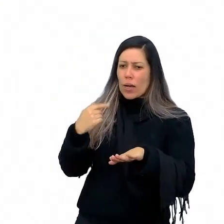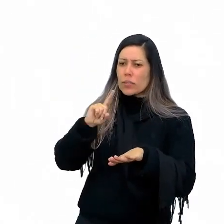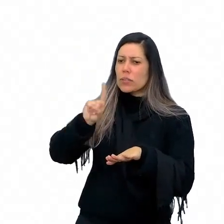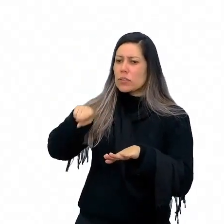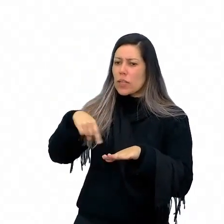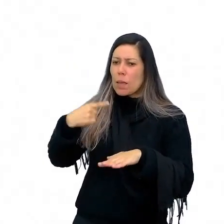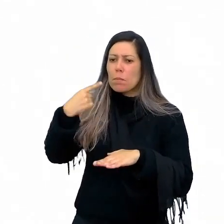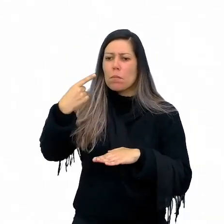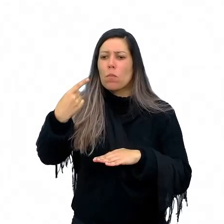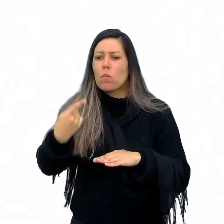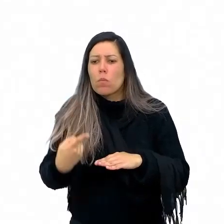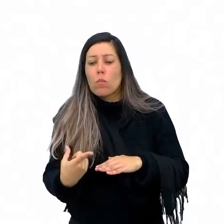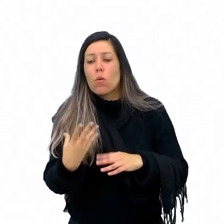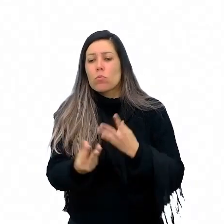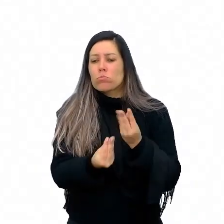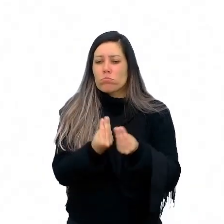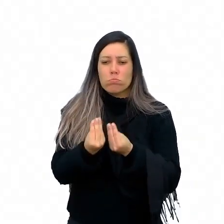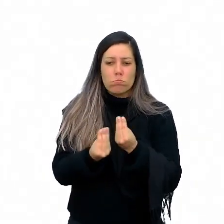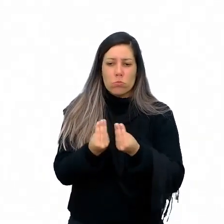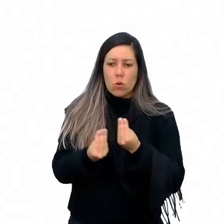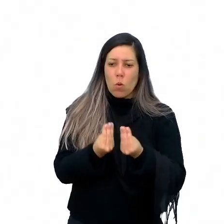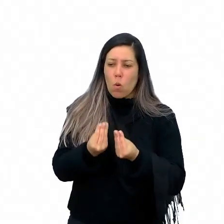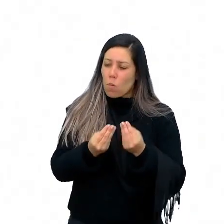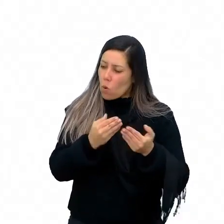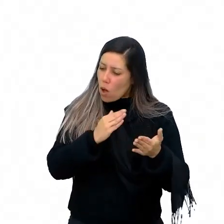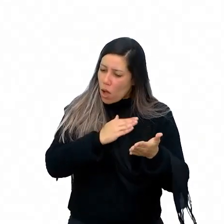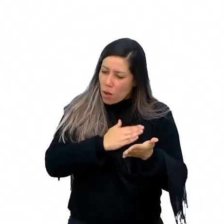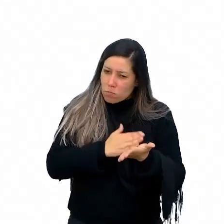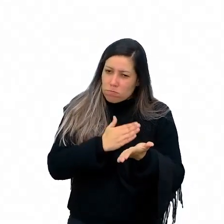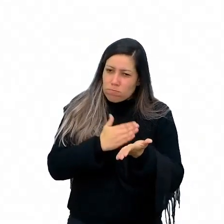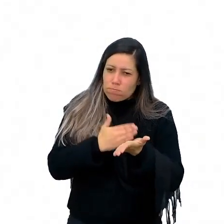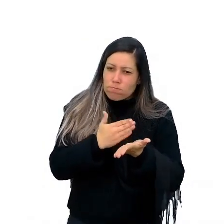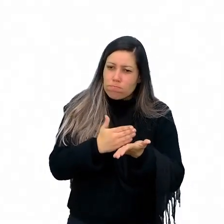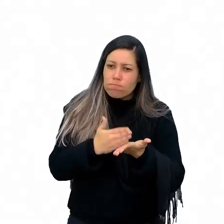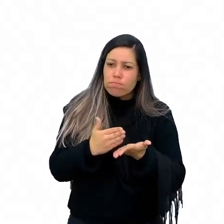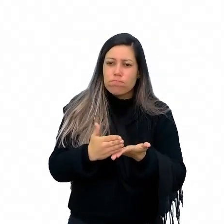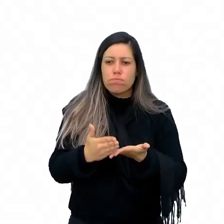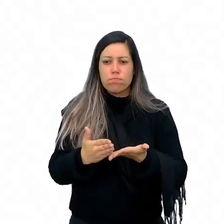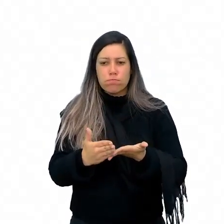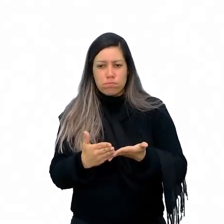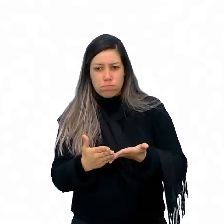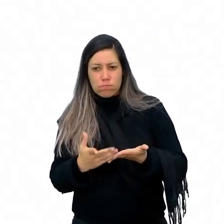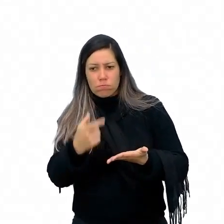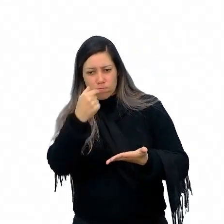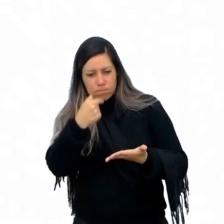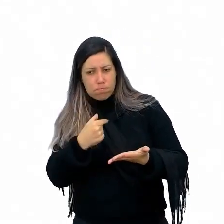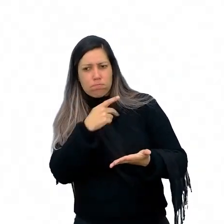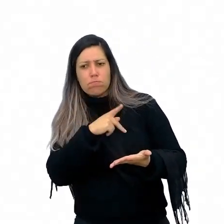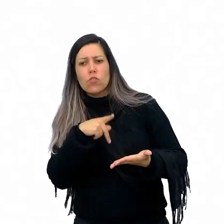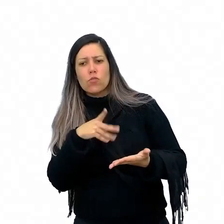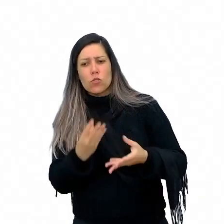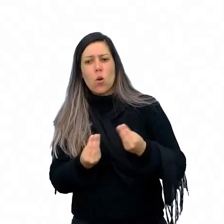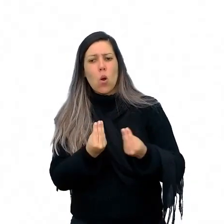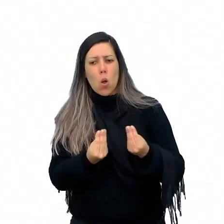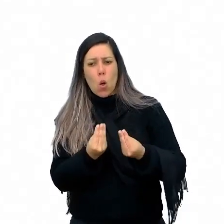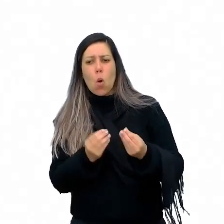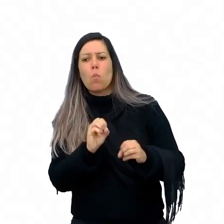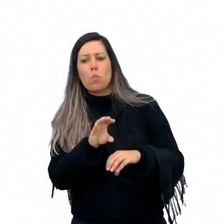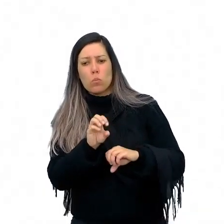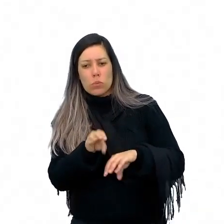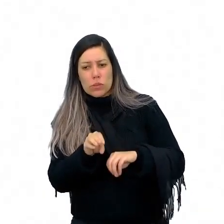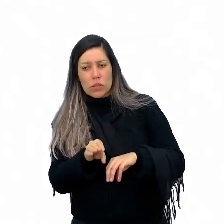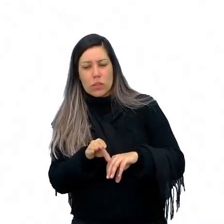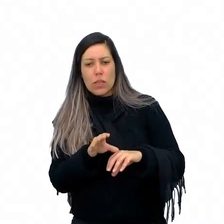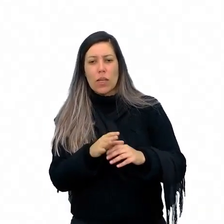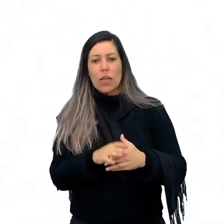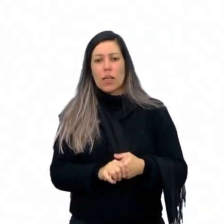Que aqueles estudantes passem por aquele processo comigo enquanto professor, tá bem? Conhecimento do conteúdo e